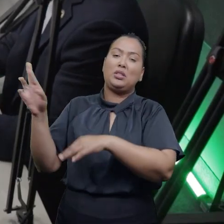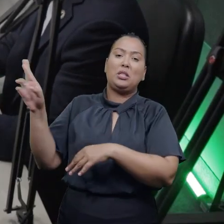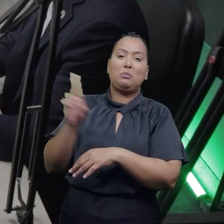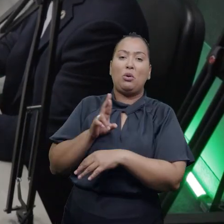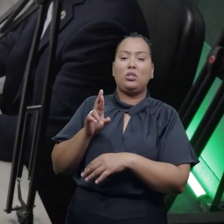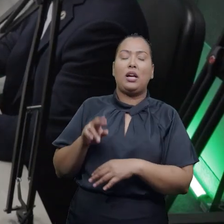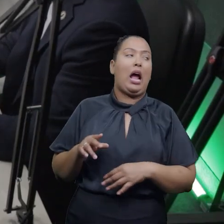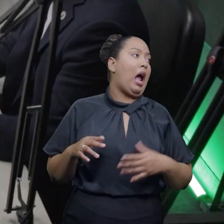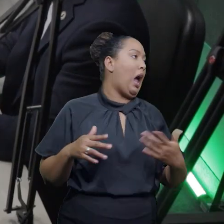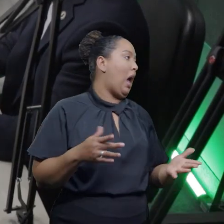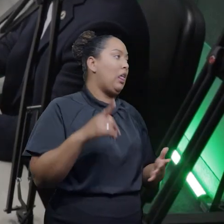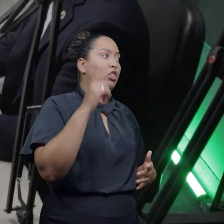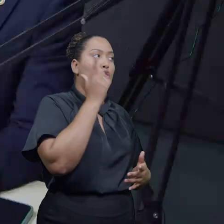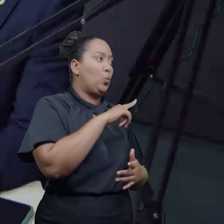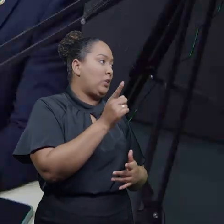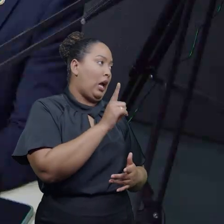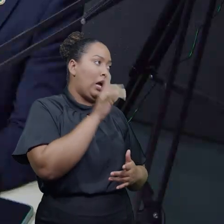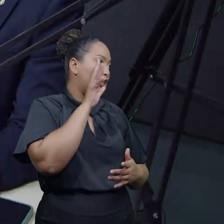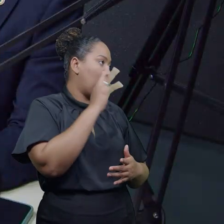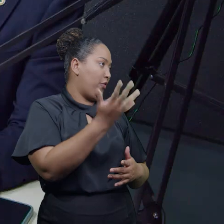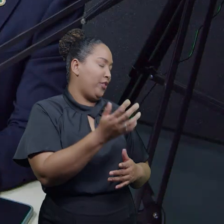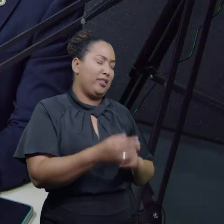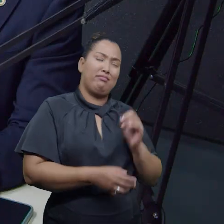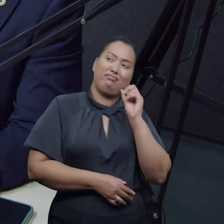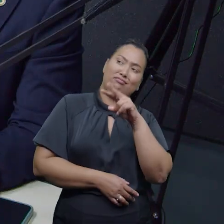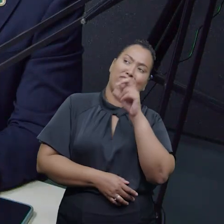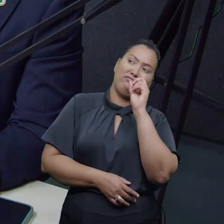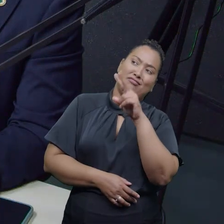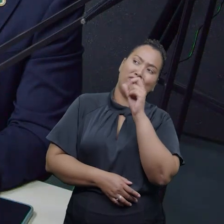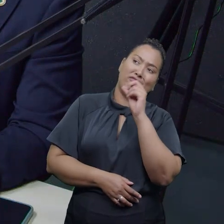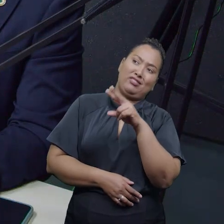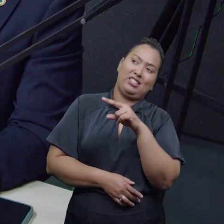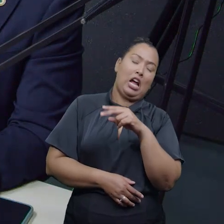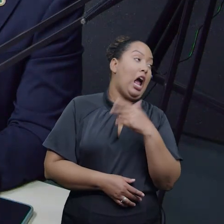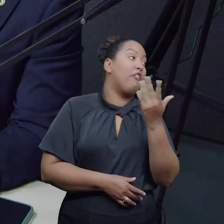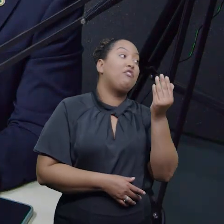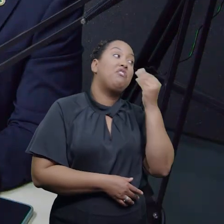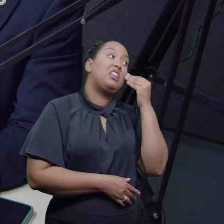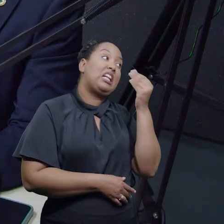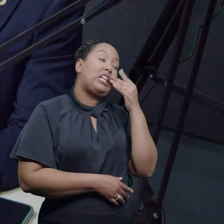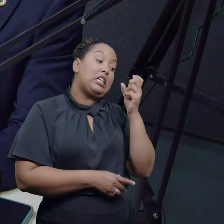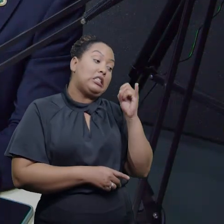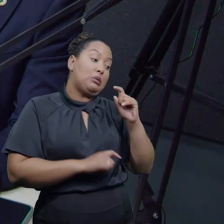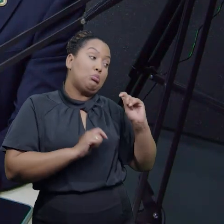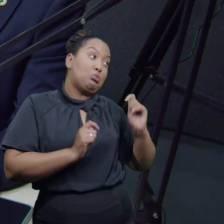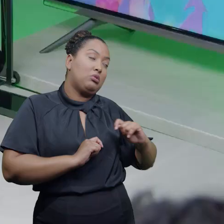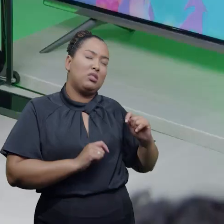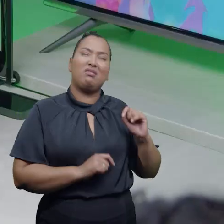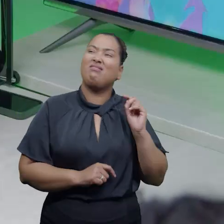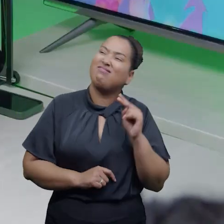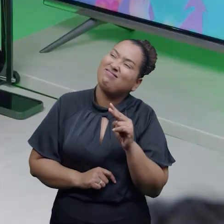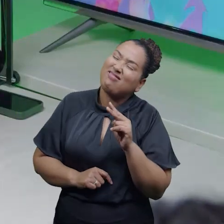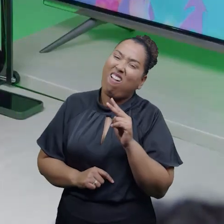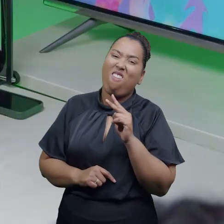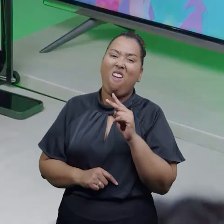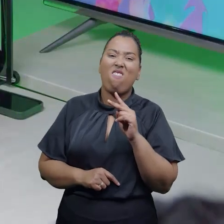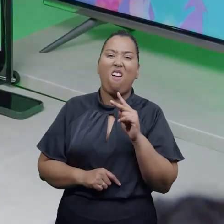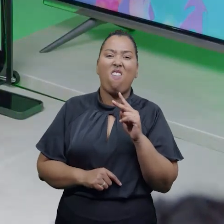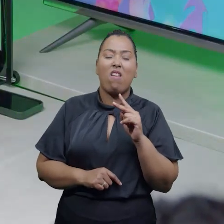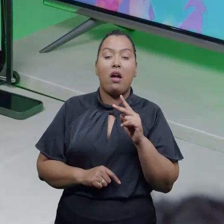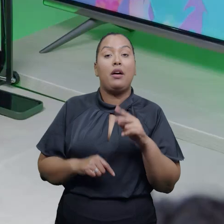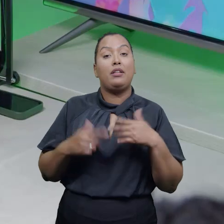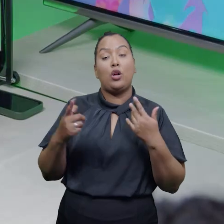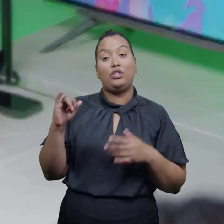eles não têm como fazer aquilo, né? Trazendo o argumento que a gente vai conhecer como o da reserva do possível. E o que o doutor